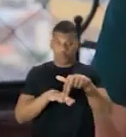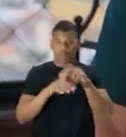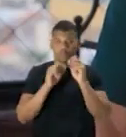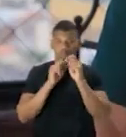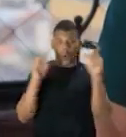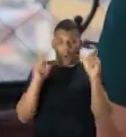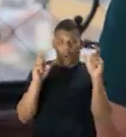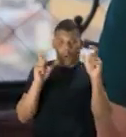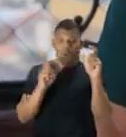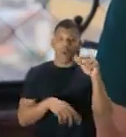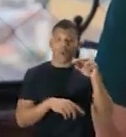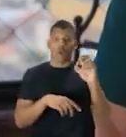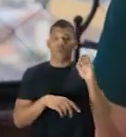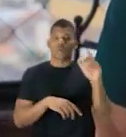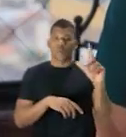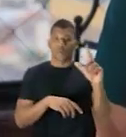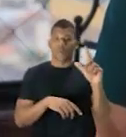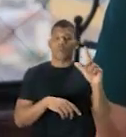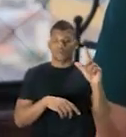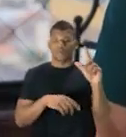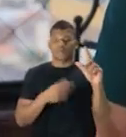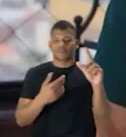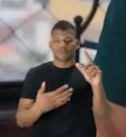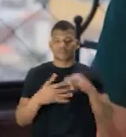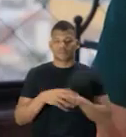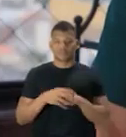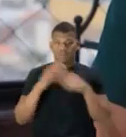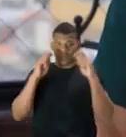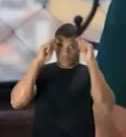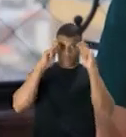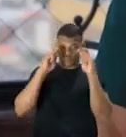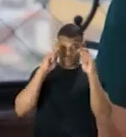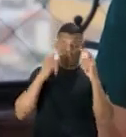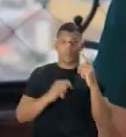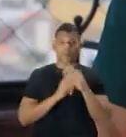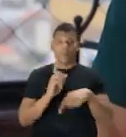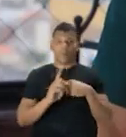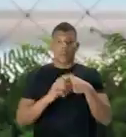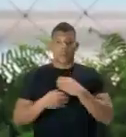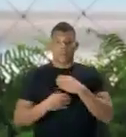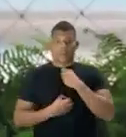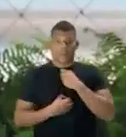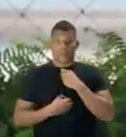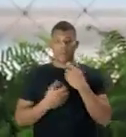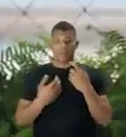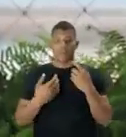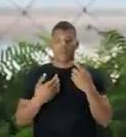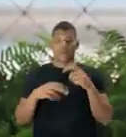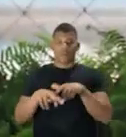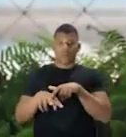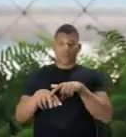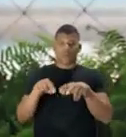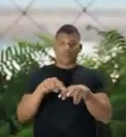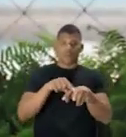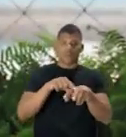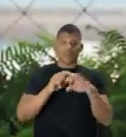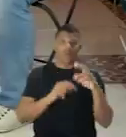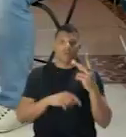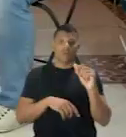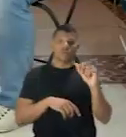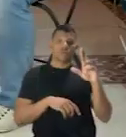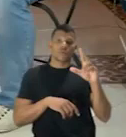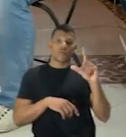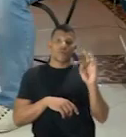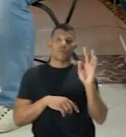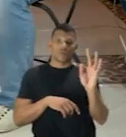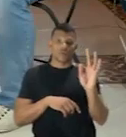dormir ouvir pixinga, pra acordar ouvir Noel. De chapéu e paletó, com